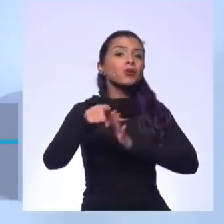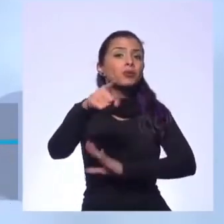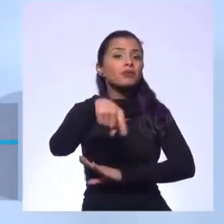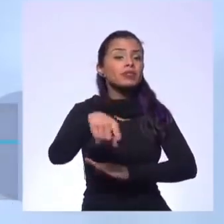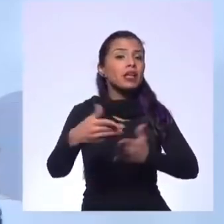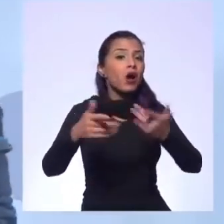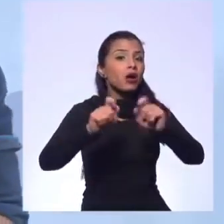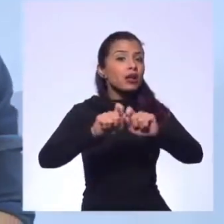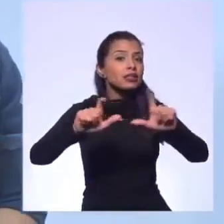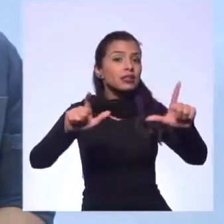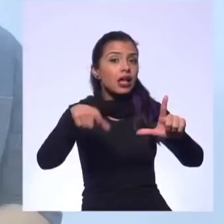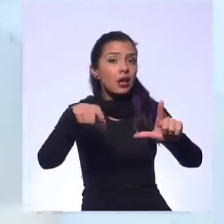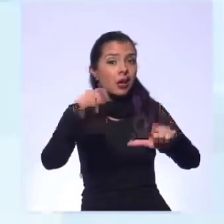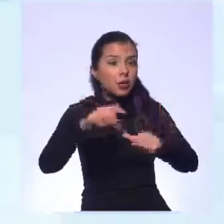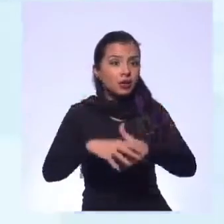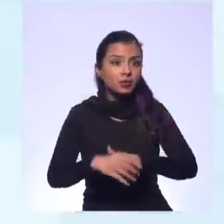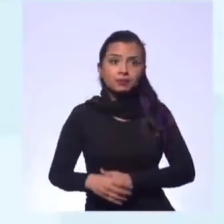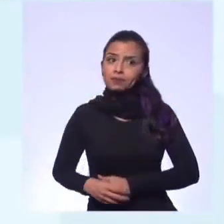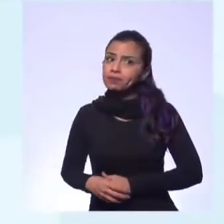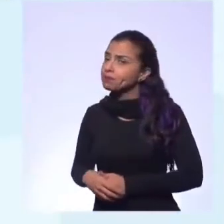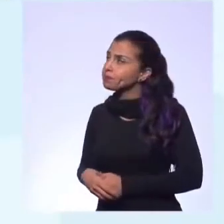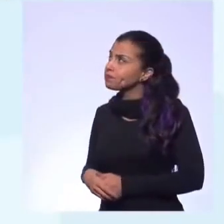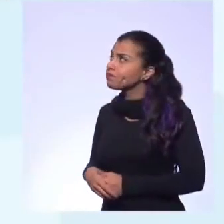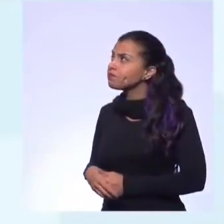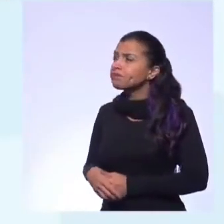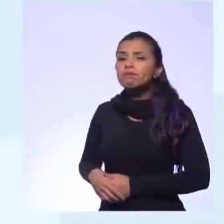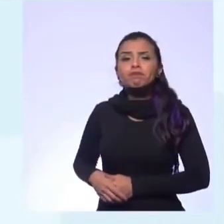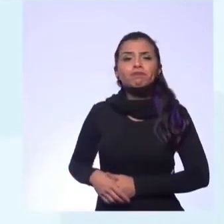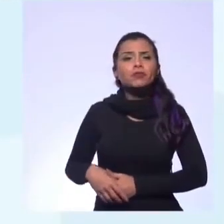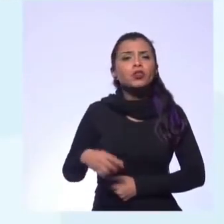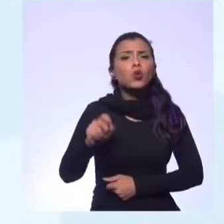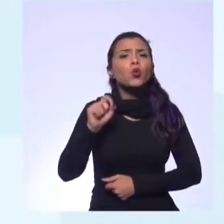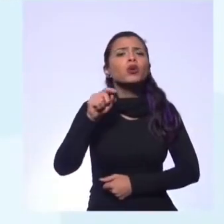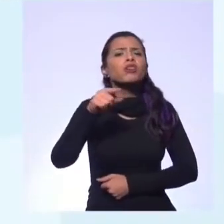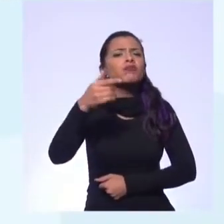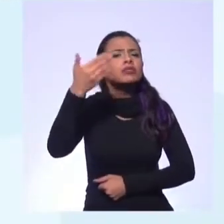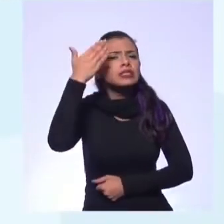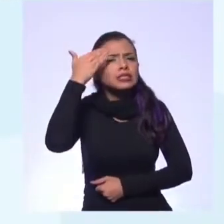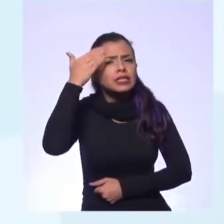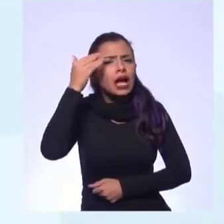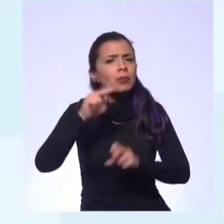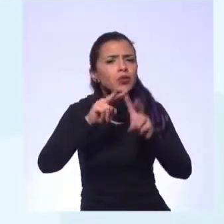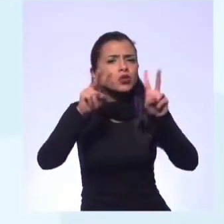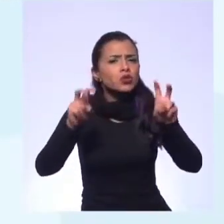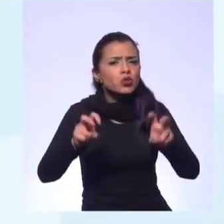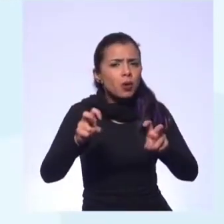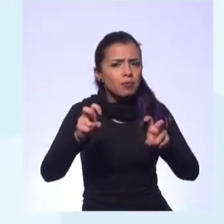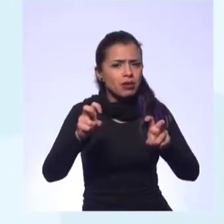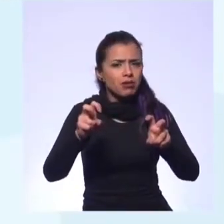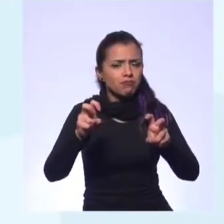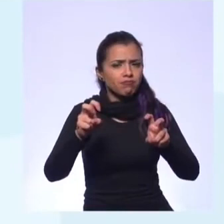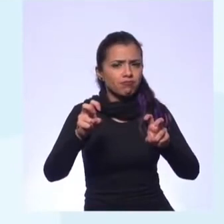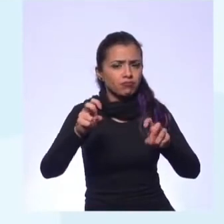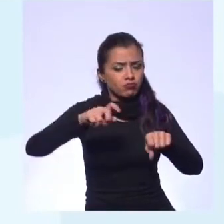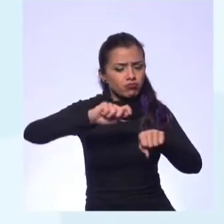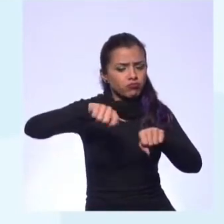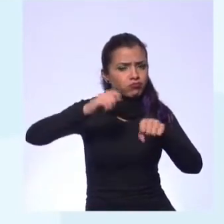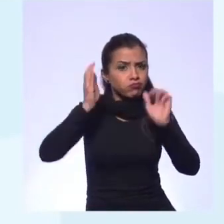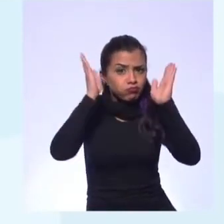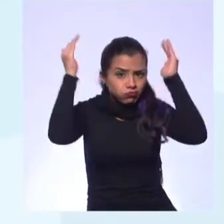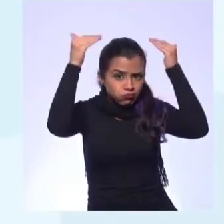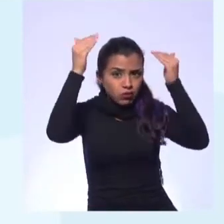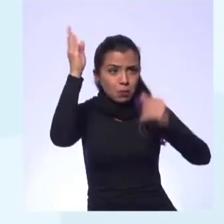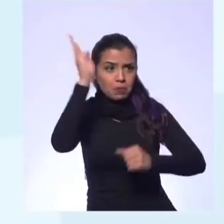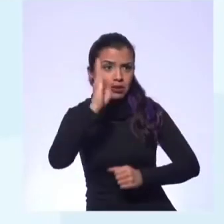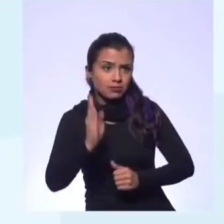tela, que vai ser: What do you know about Brazilian cuisine? O que você sabe sobre a cozinha brasileira? Do you know the cuisine